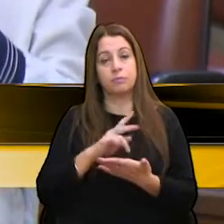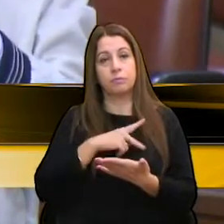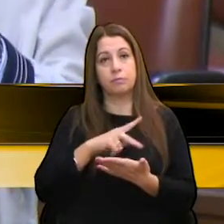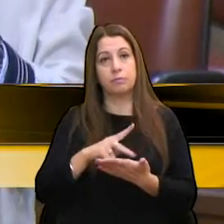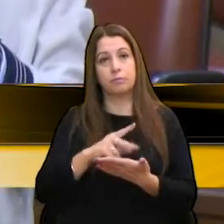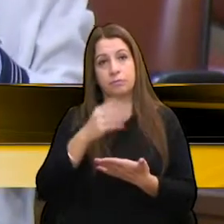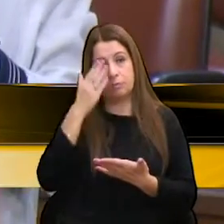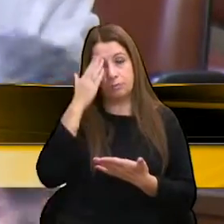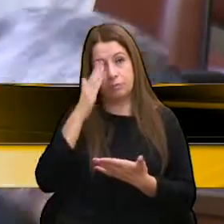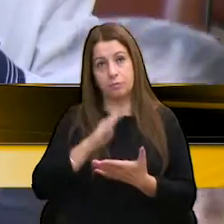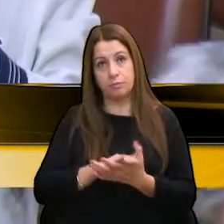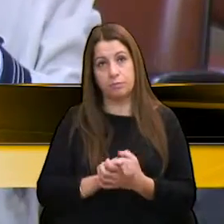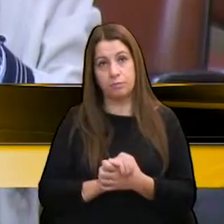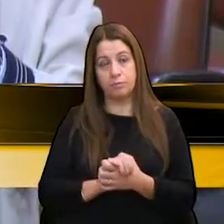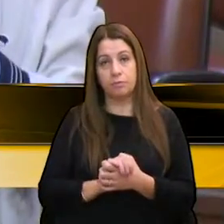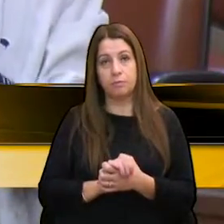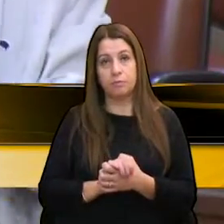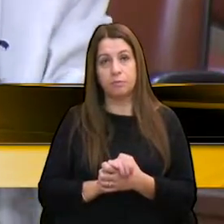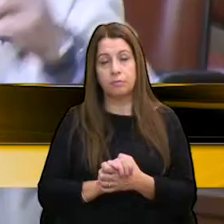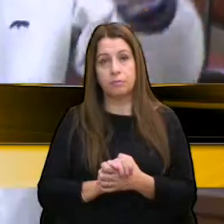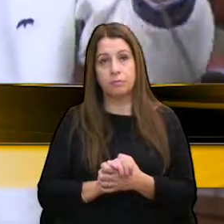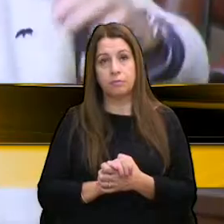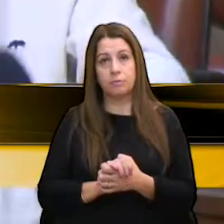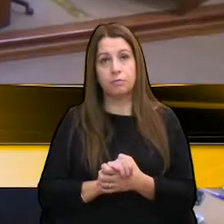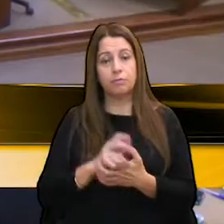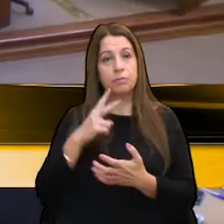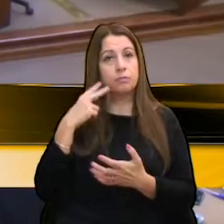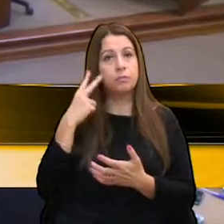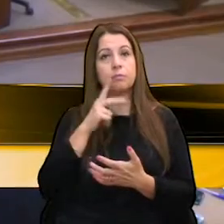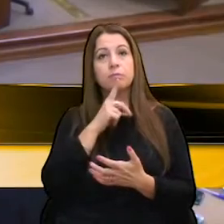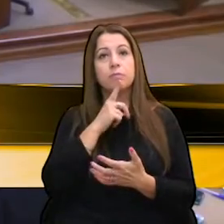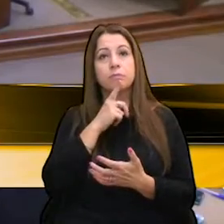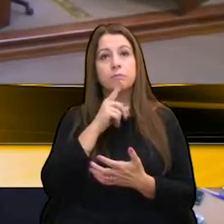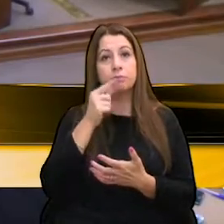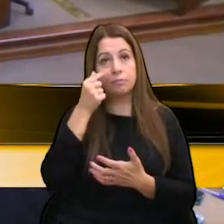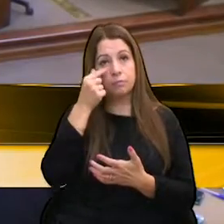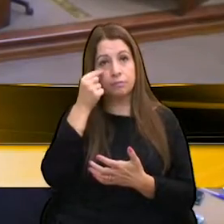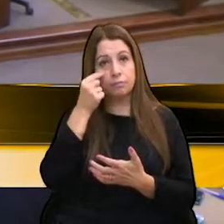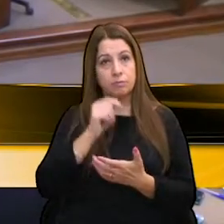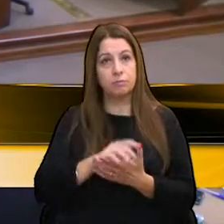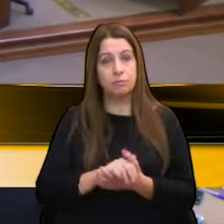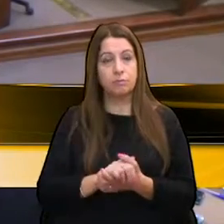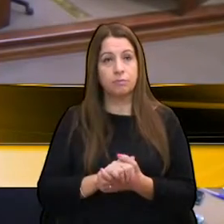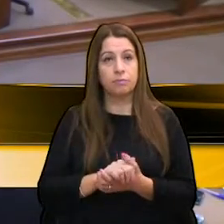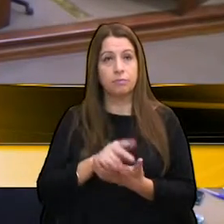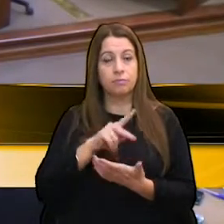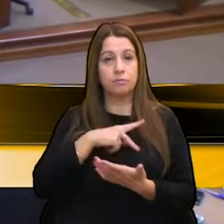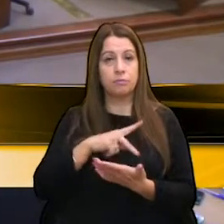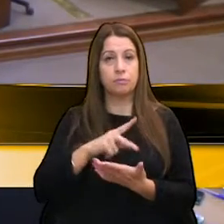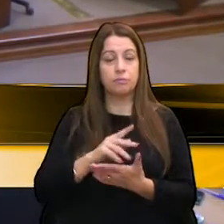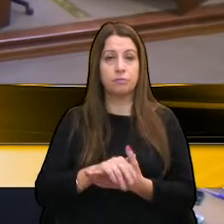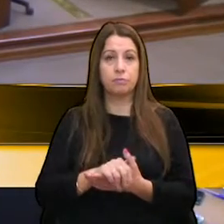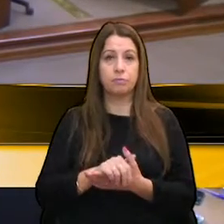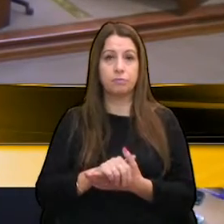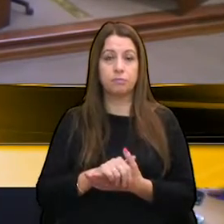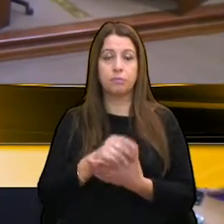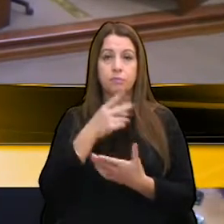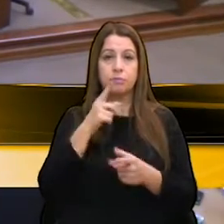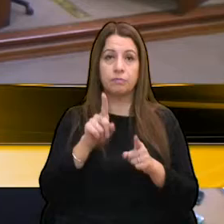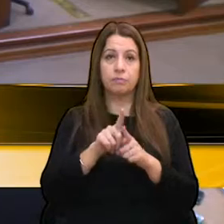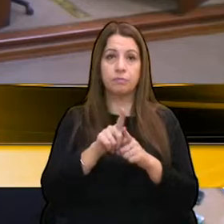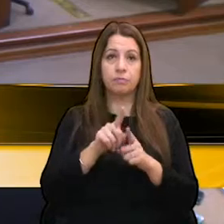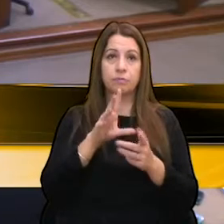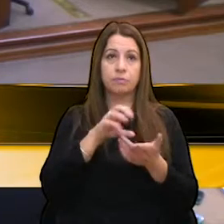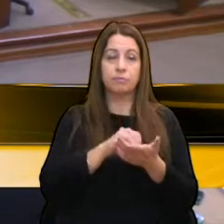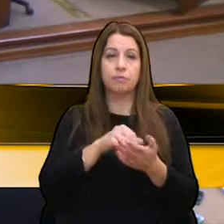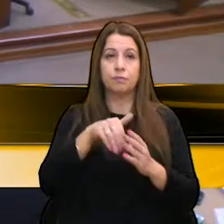presidente. Muito obrigado. Vereador Alberto Menegosso, na sequência, Eloy Frisso. Senhor presidente, fazer o registro aqui de um voto